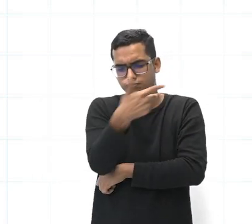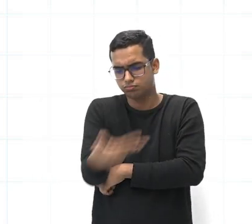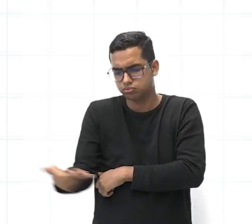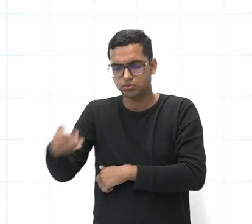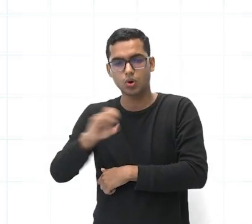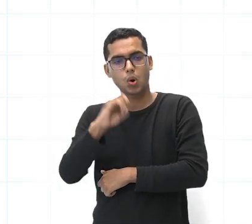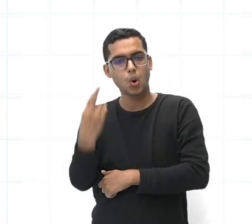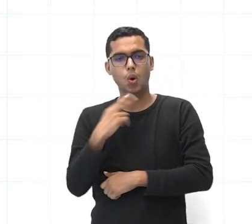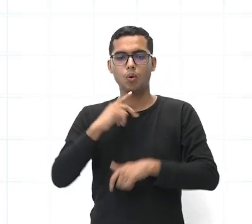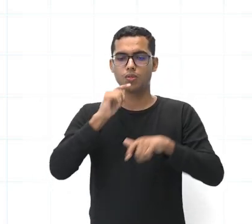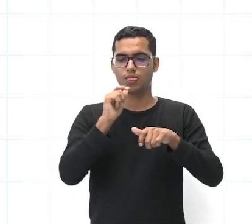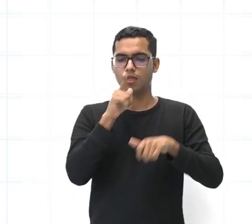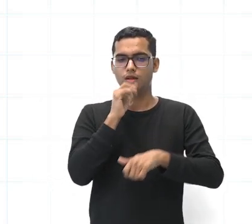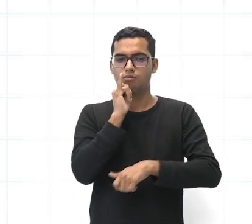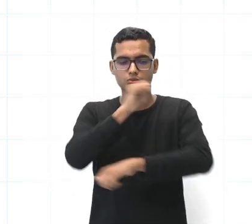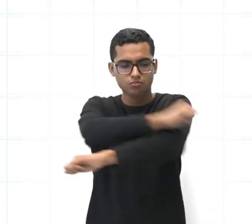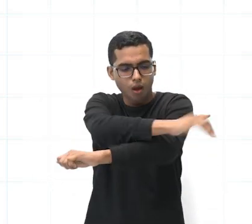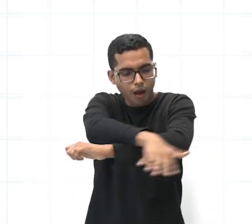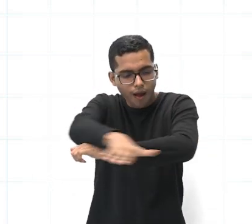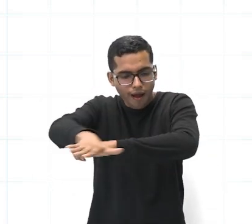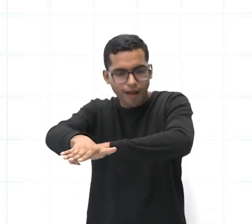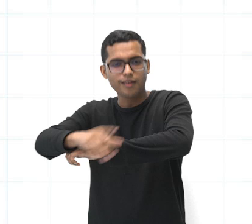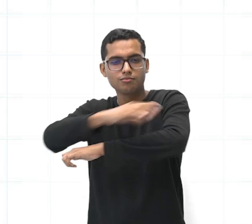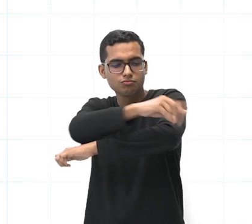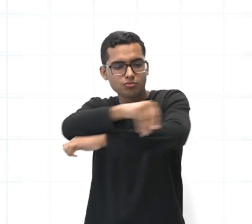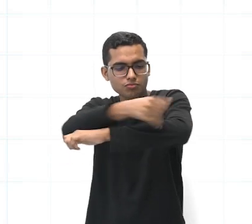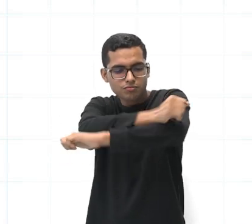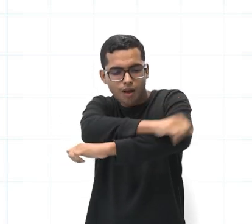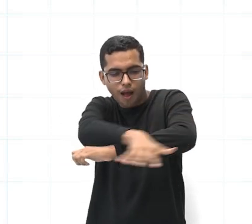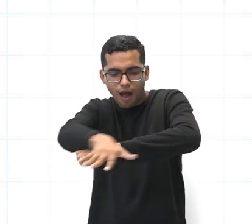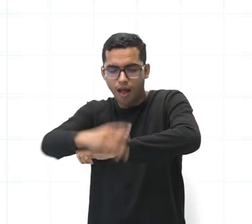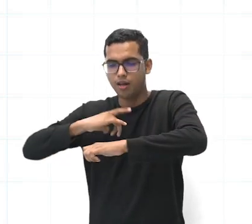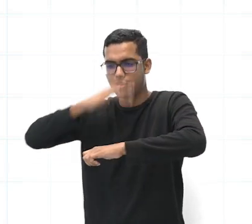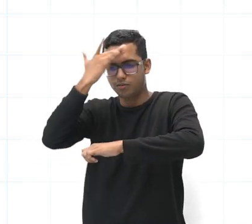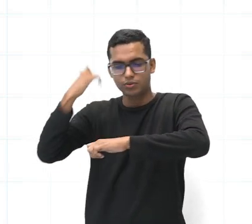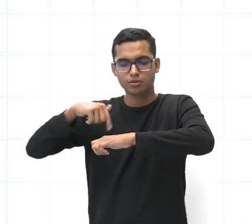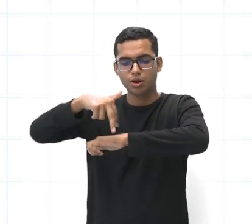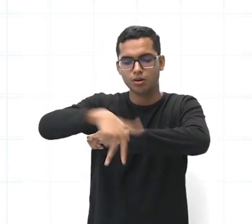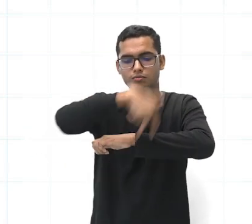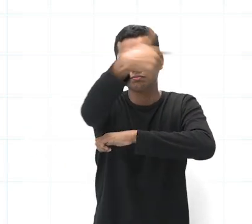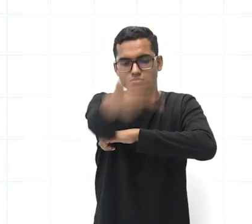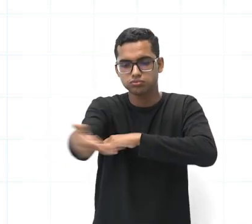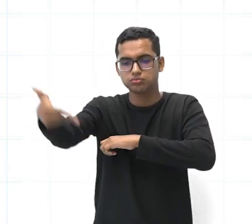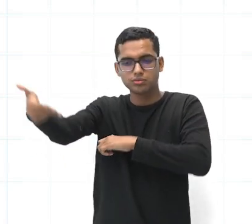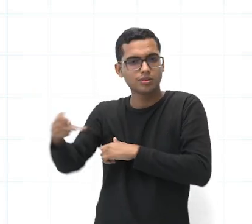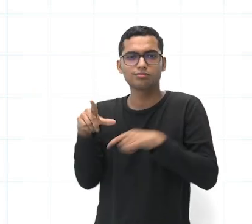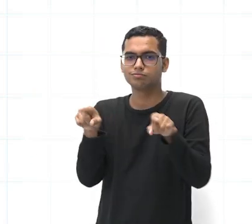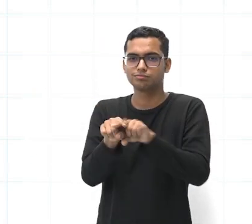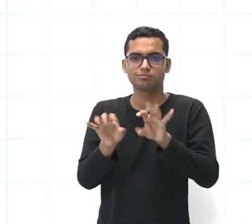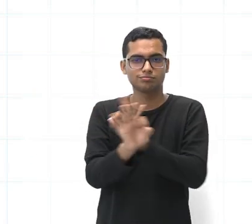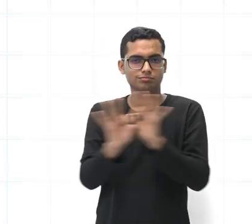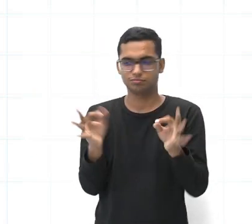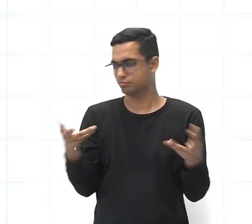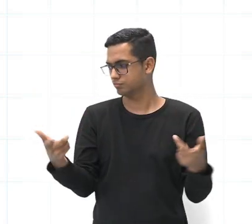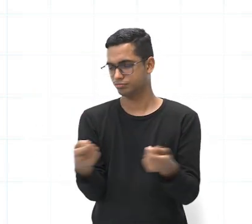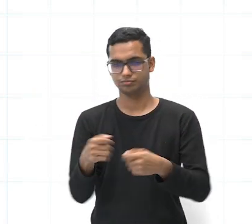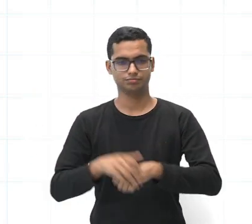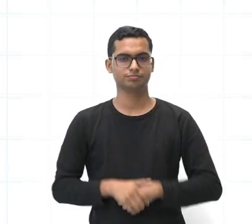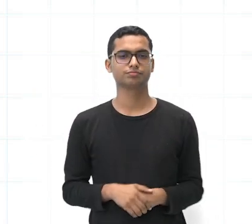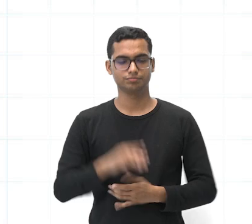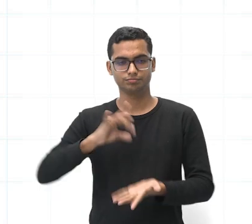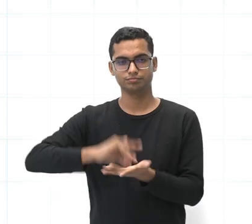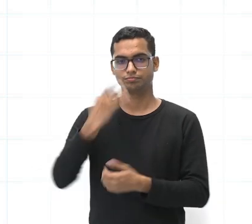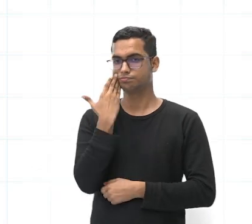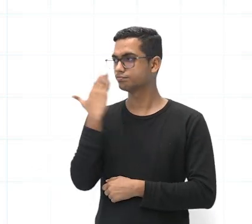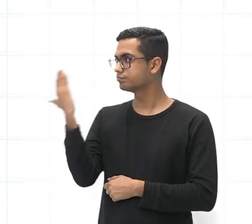praia? Todo mundo gosta, né? Então, a natação também pode ser vista como o lazer e recreação. E por